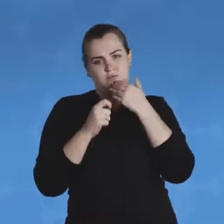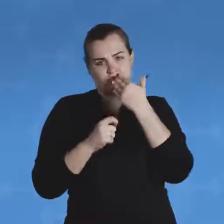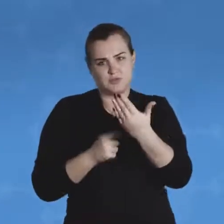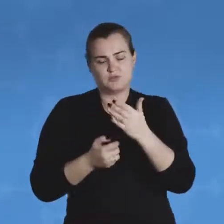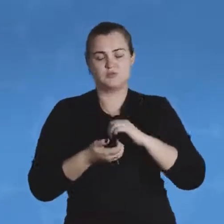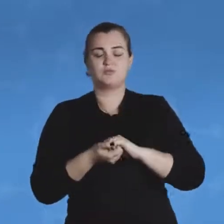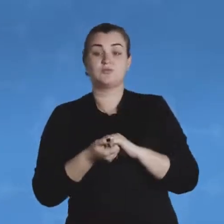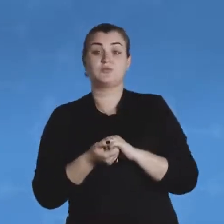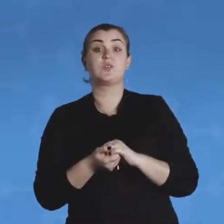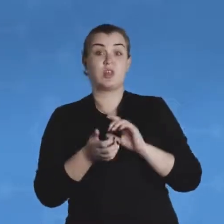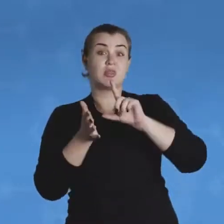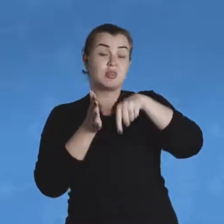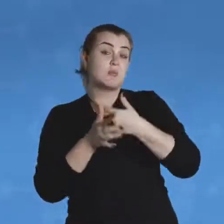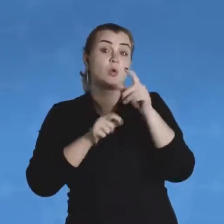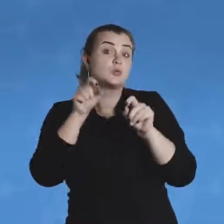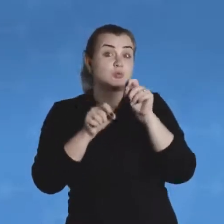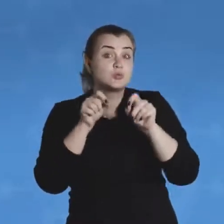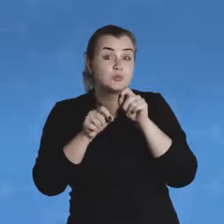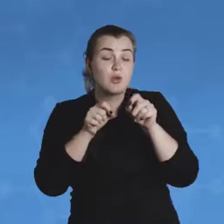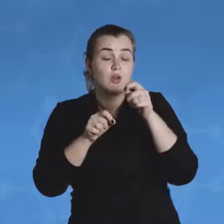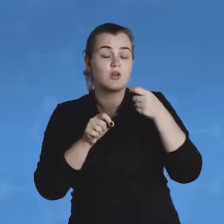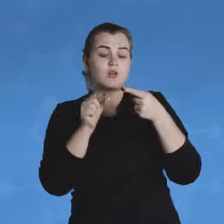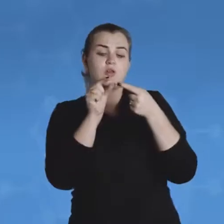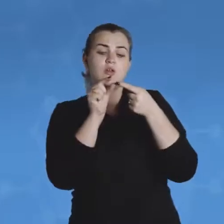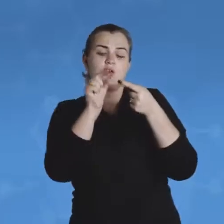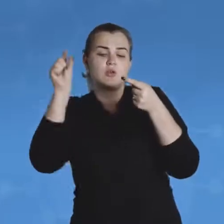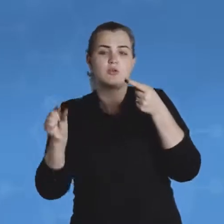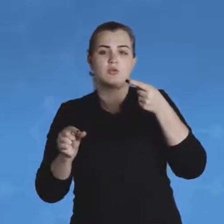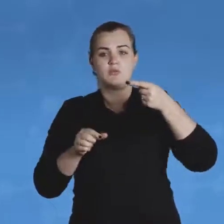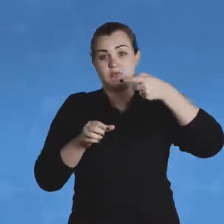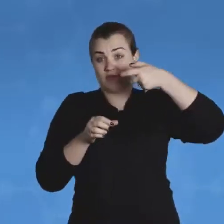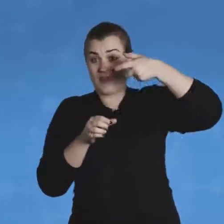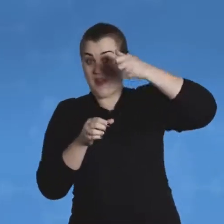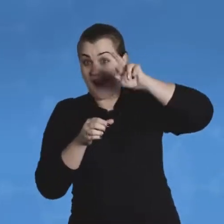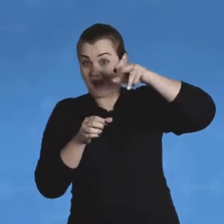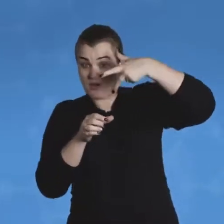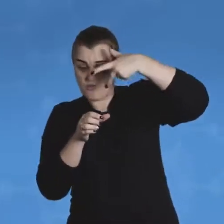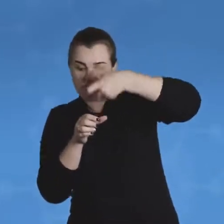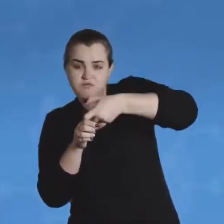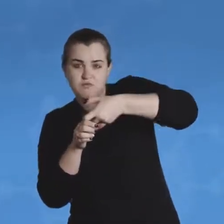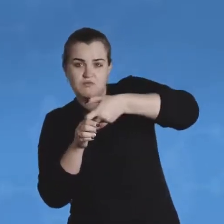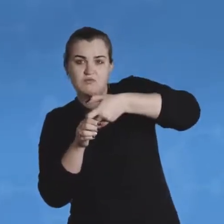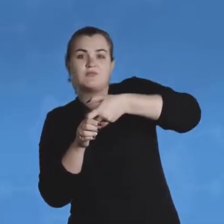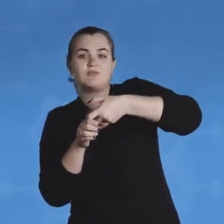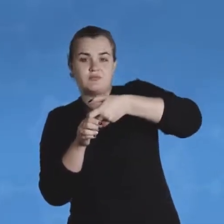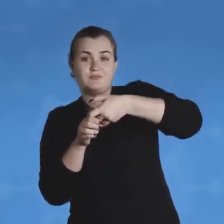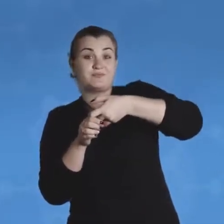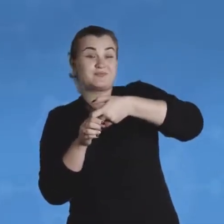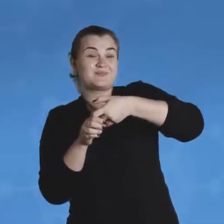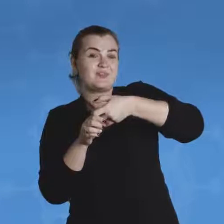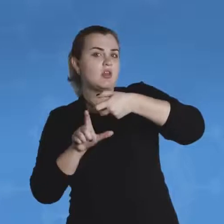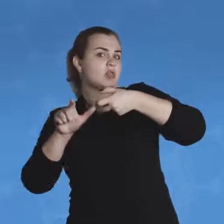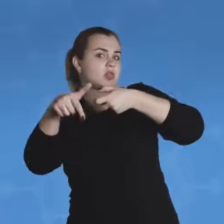2. Agora, retiramos o protetor da agulha e injetamos o ar no frasco de insulina.